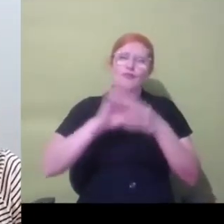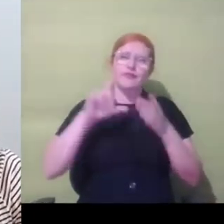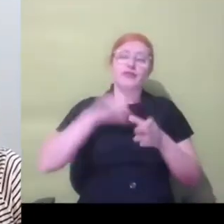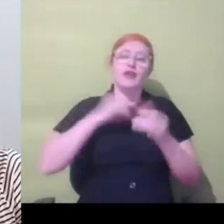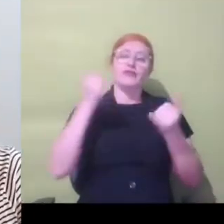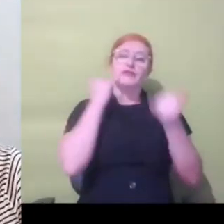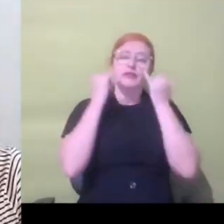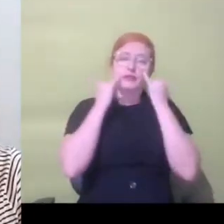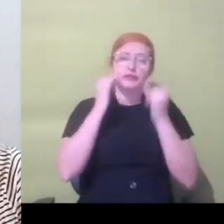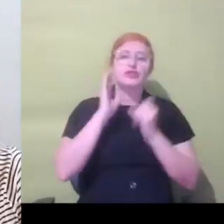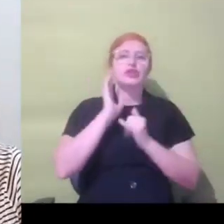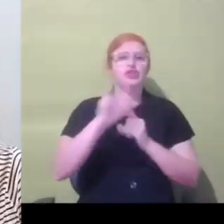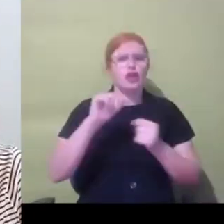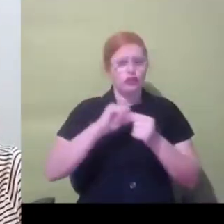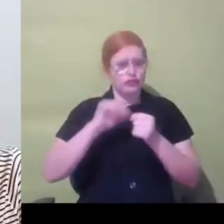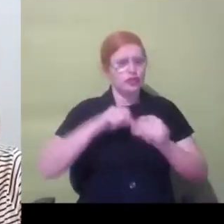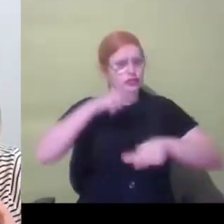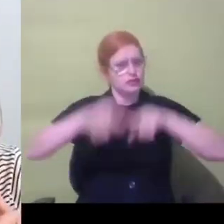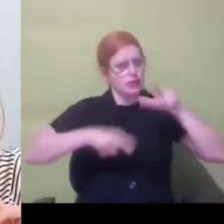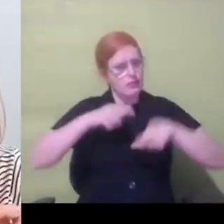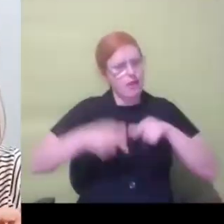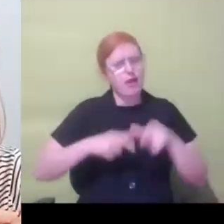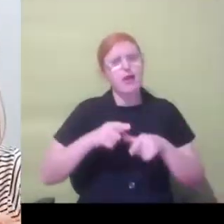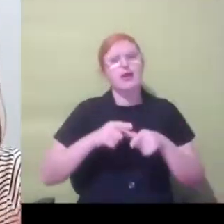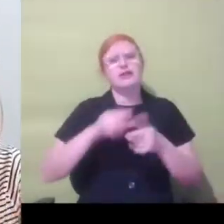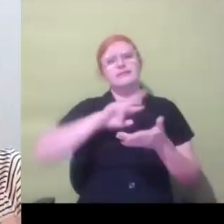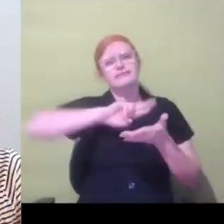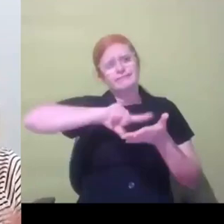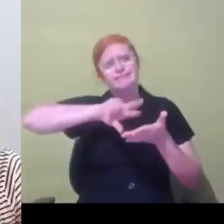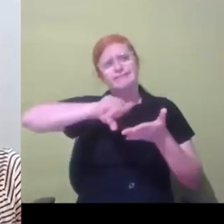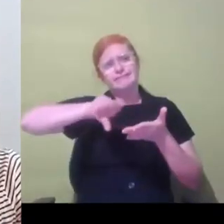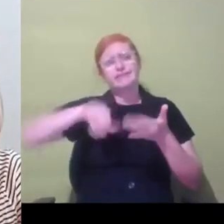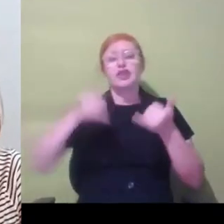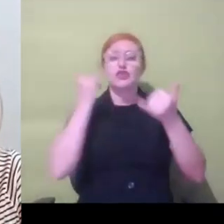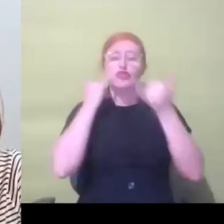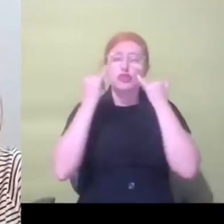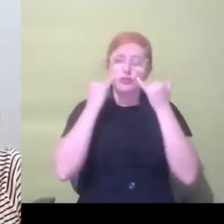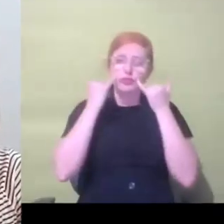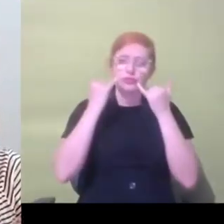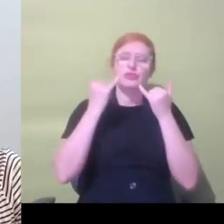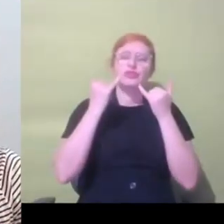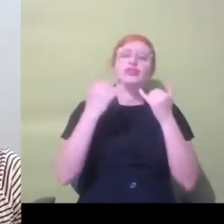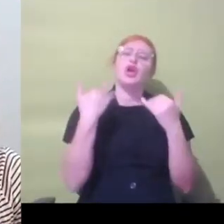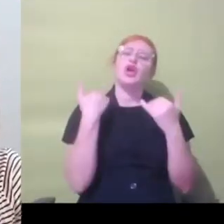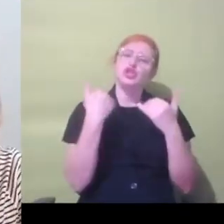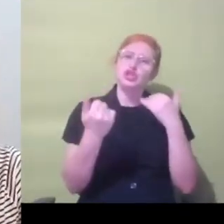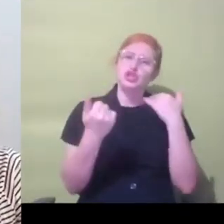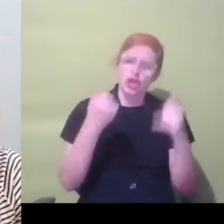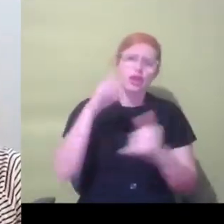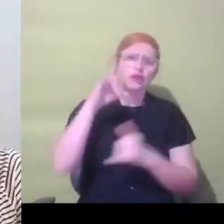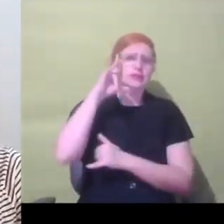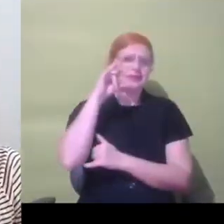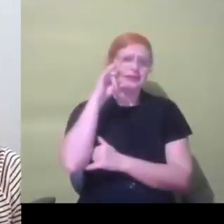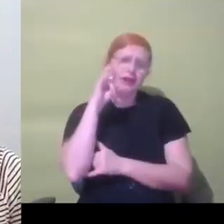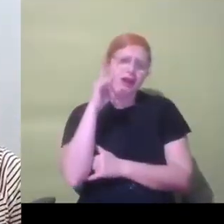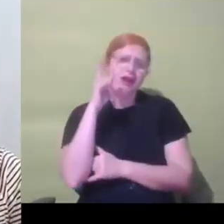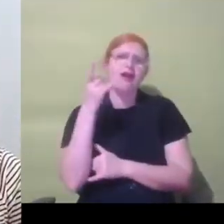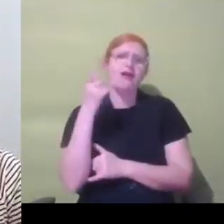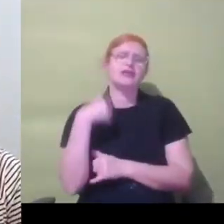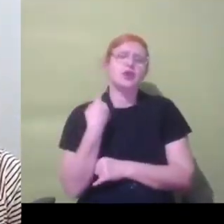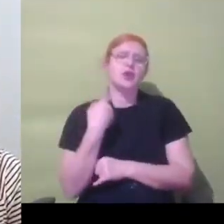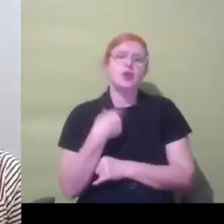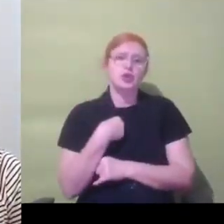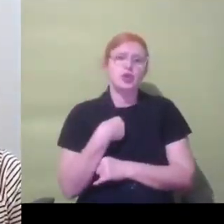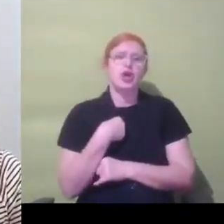as informações sobre o que a gente já fez. E, enfim, e outras informações. Qualquer coisa, se chama a gente aqui.